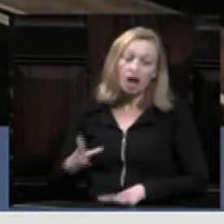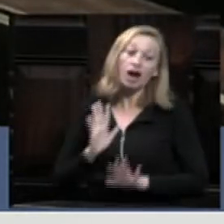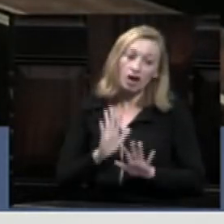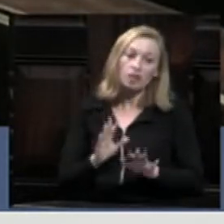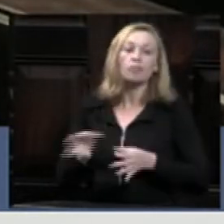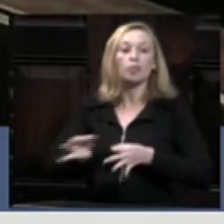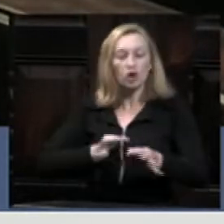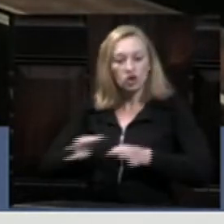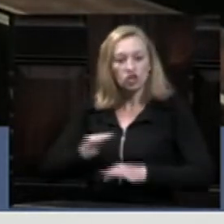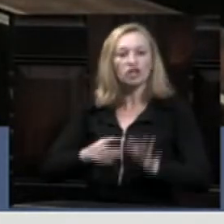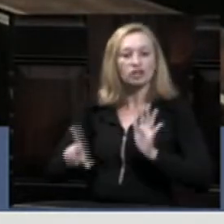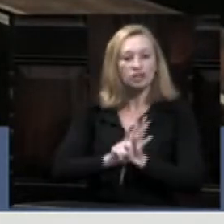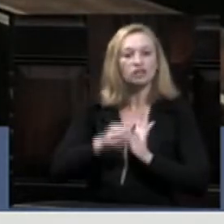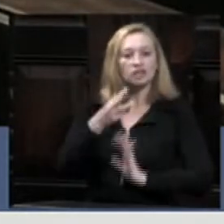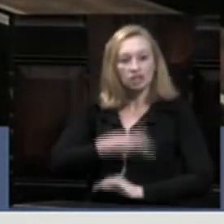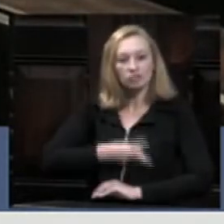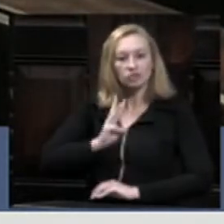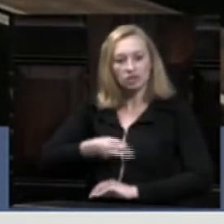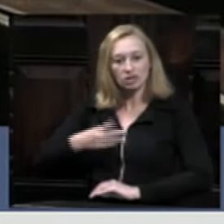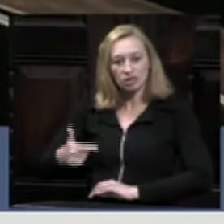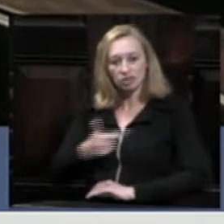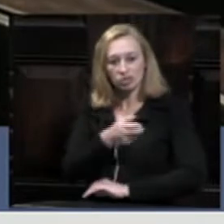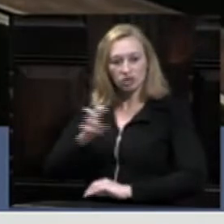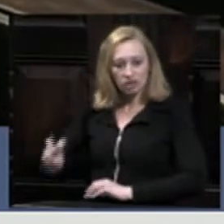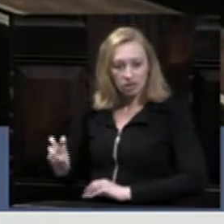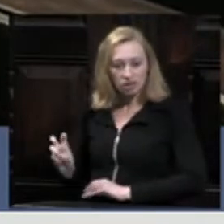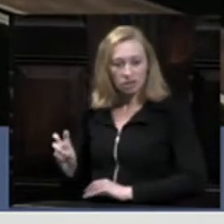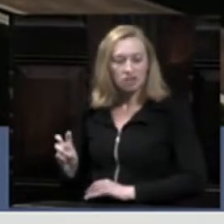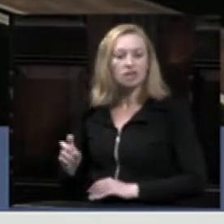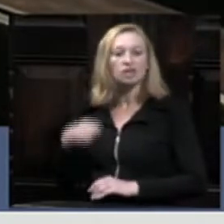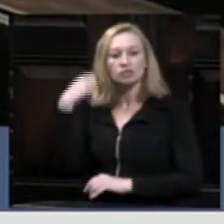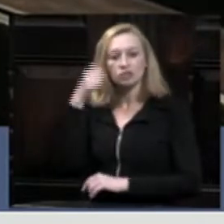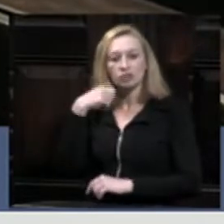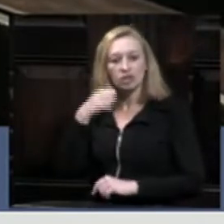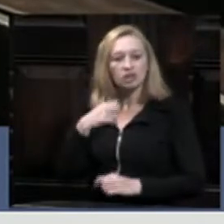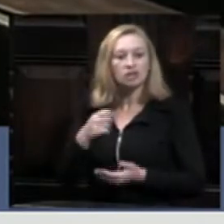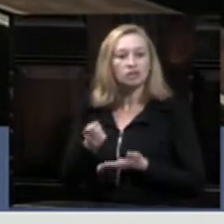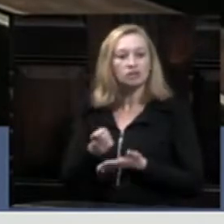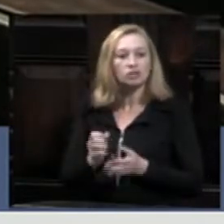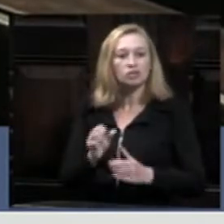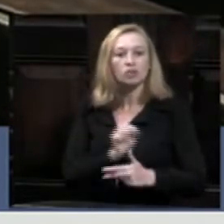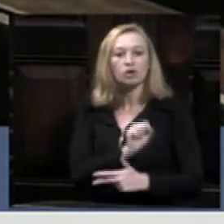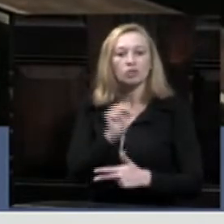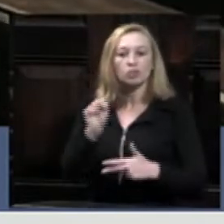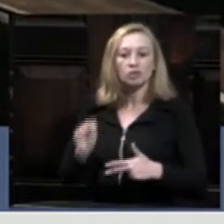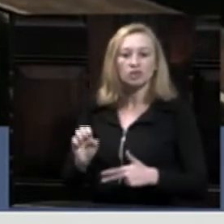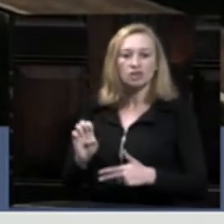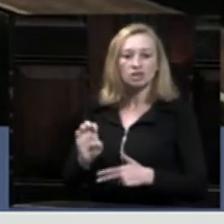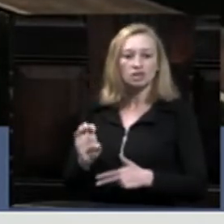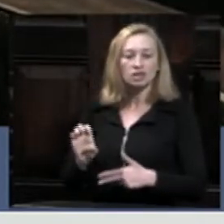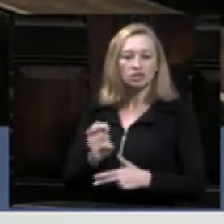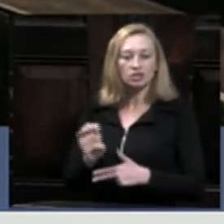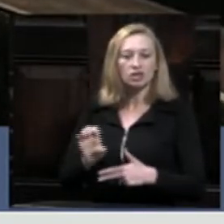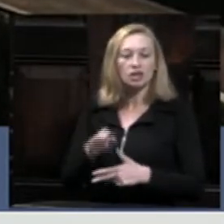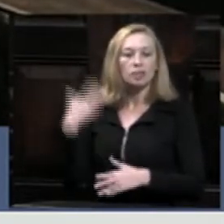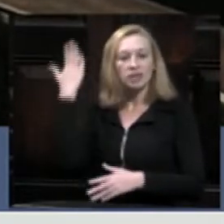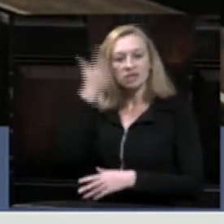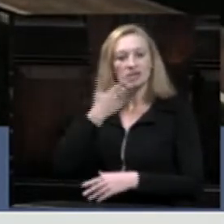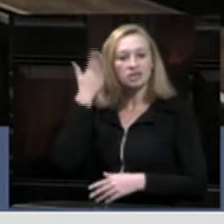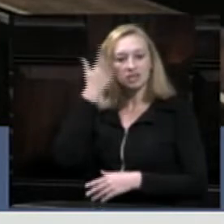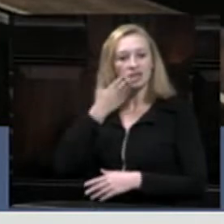Projeto de lei 33 de 2015, de autoria do Poder Executivo,